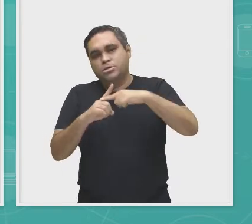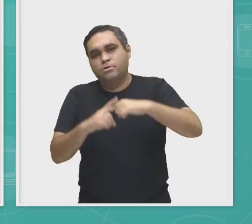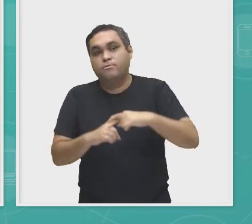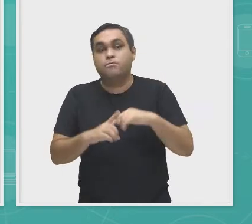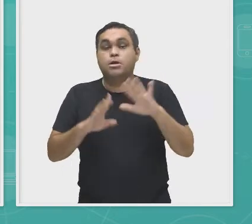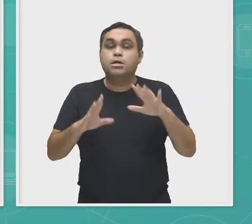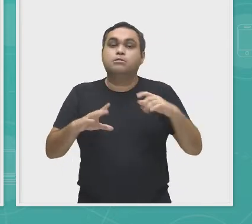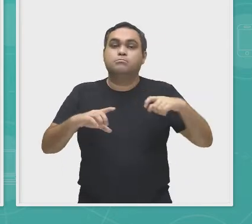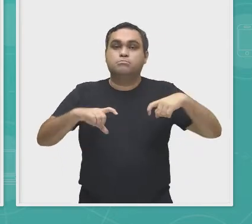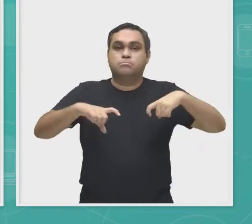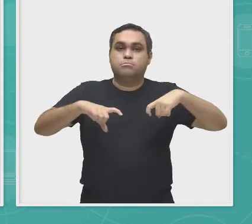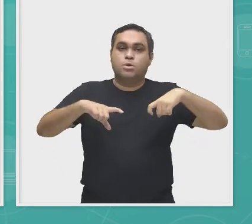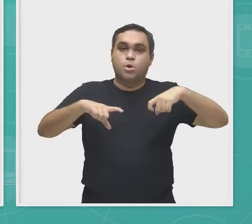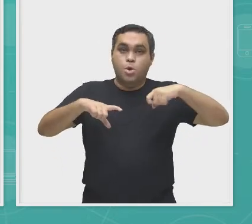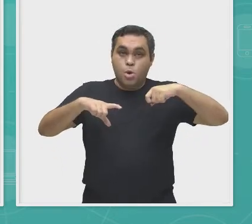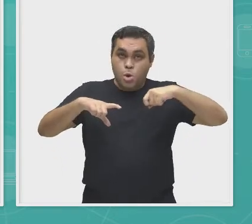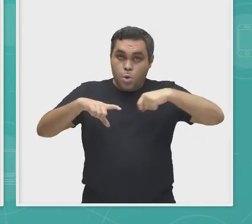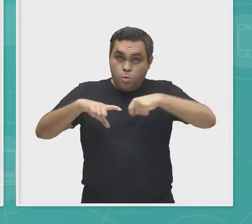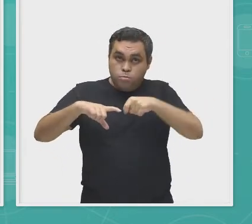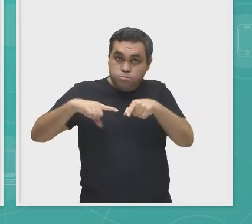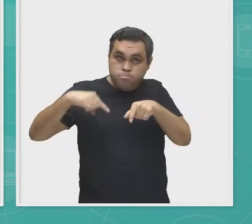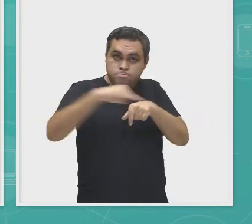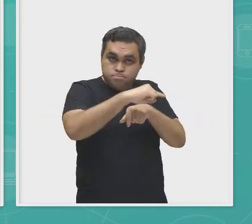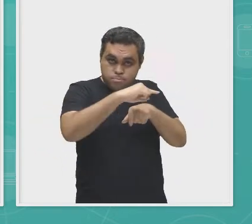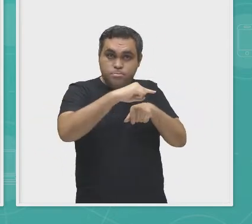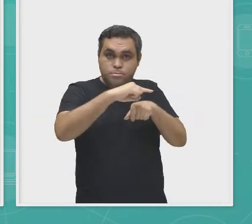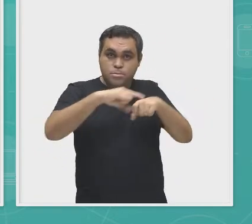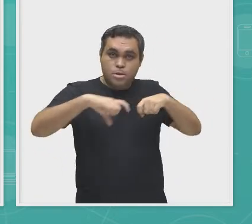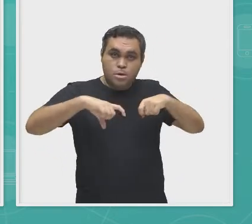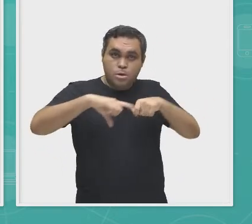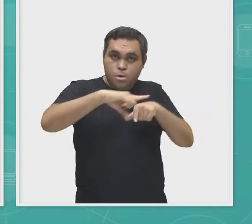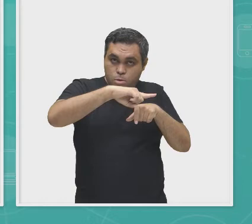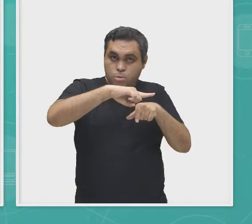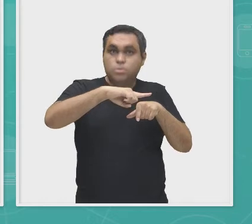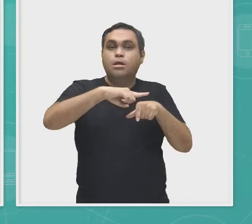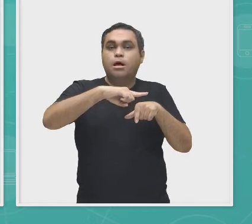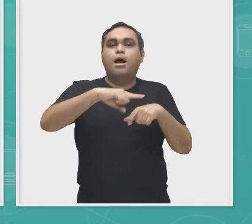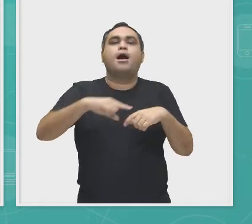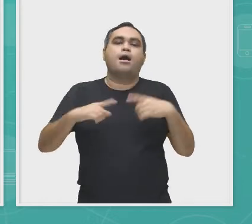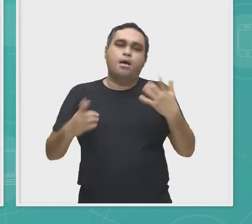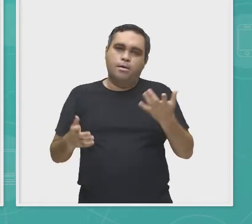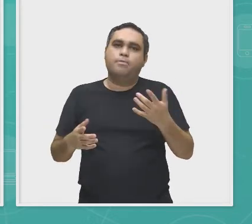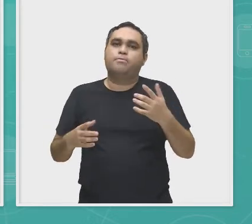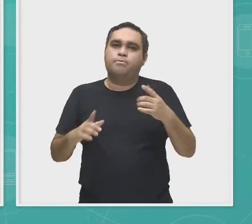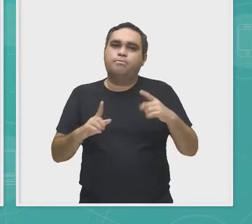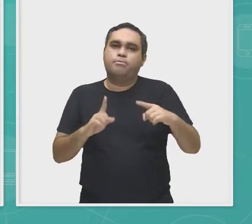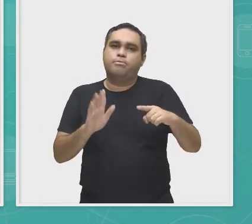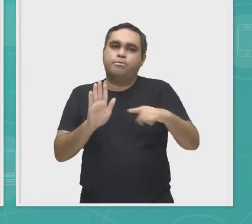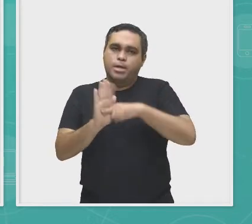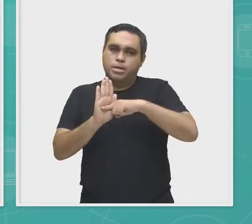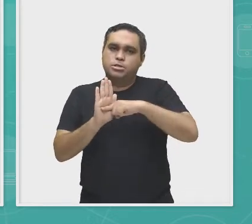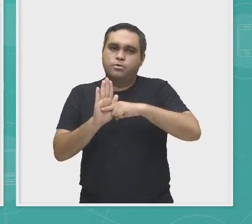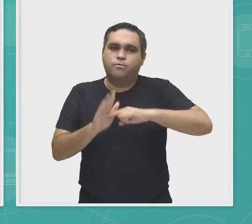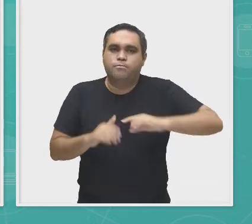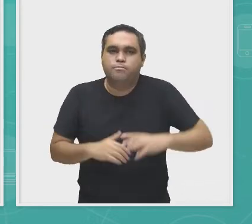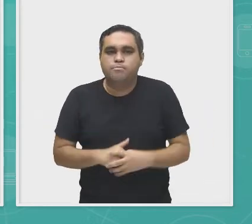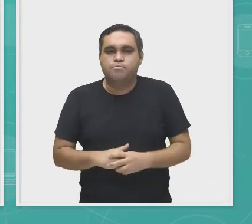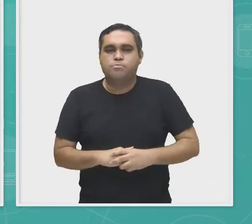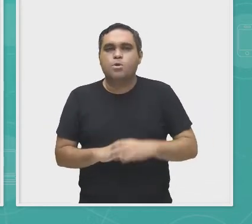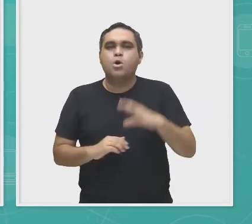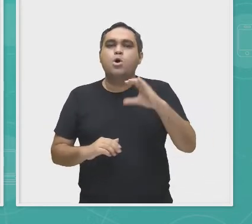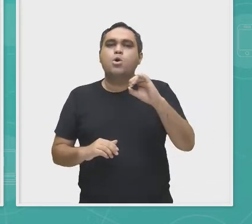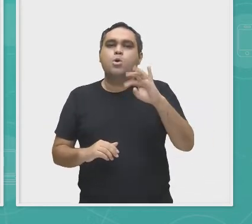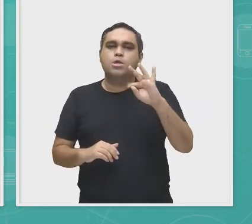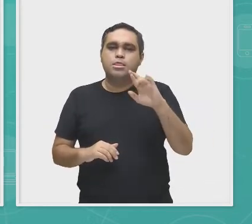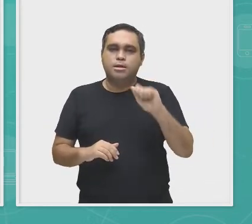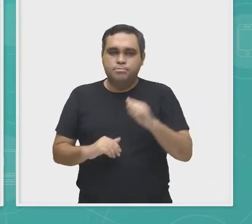eu já vou entender que se trata de valores negativos. Perfeito? Então, é só